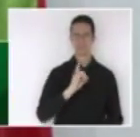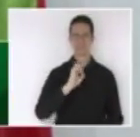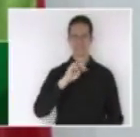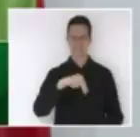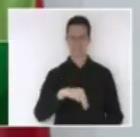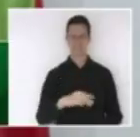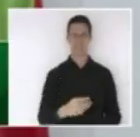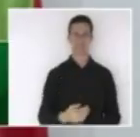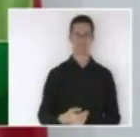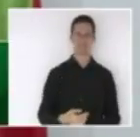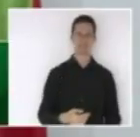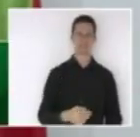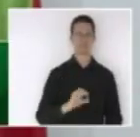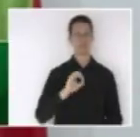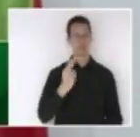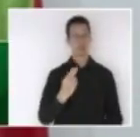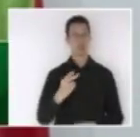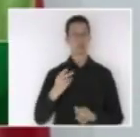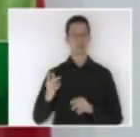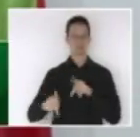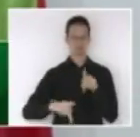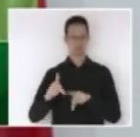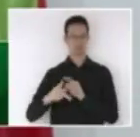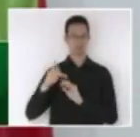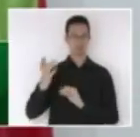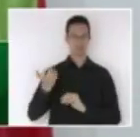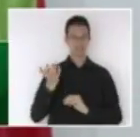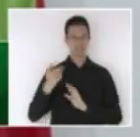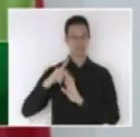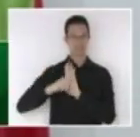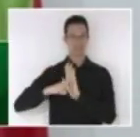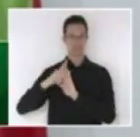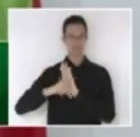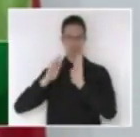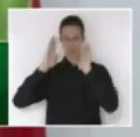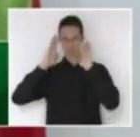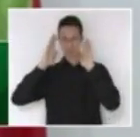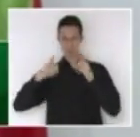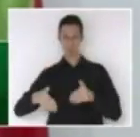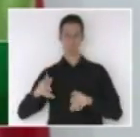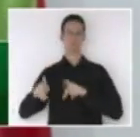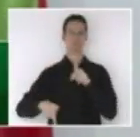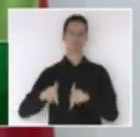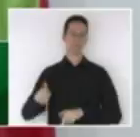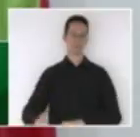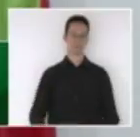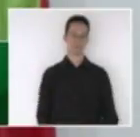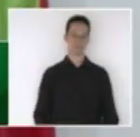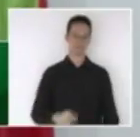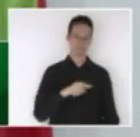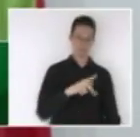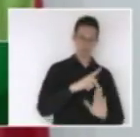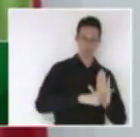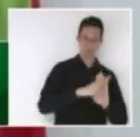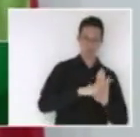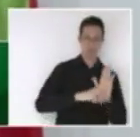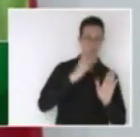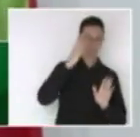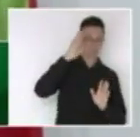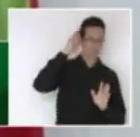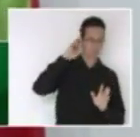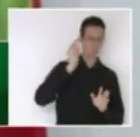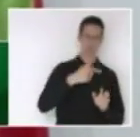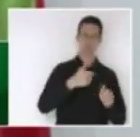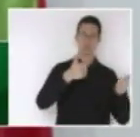um projeto de fato para o povo brasileiro. Este projeto ponte para o futuro, que é esse desastre que esse país vive,